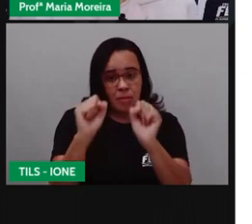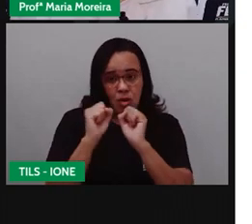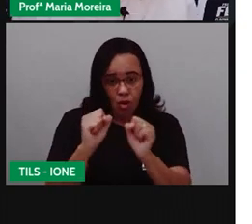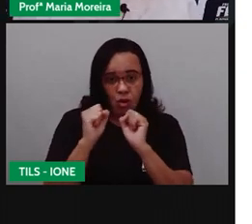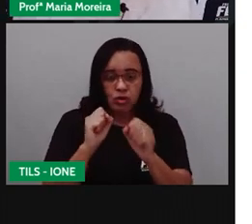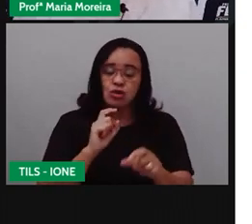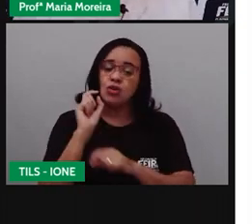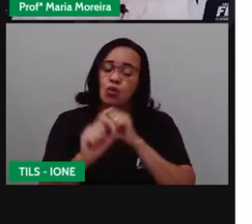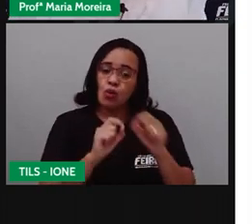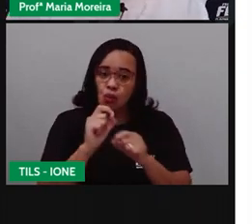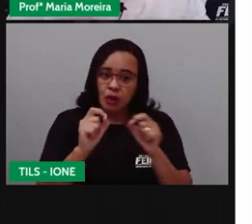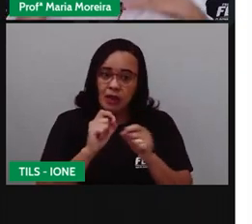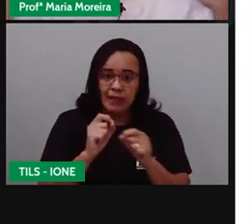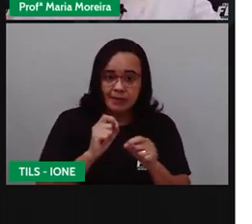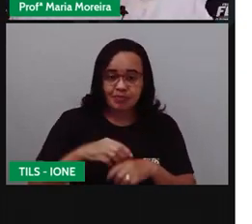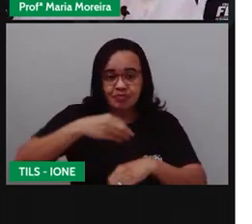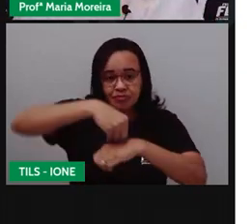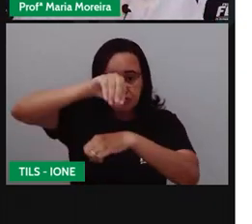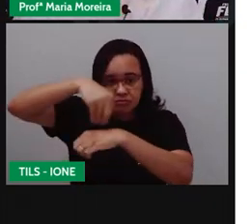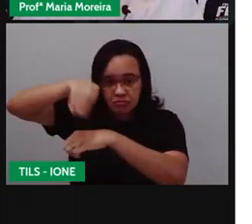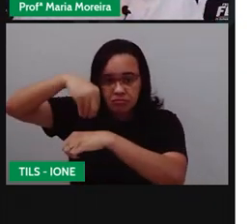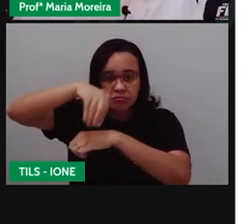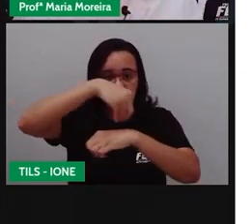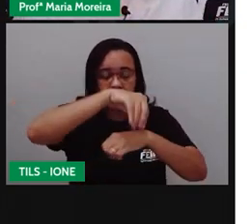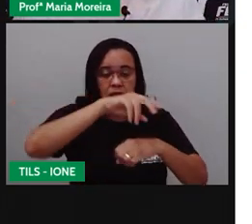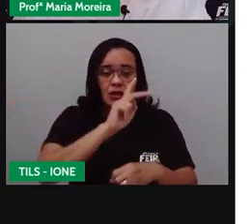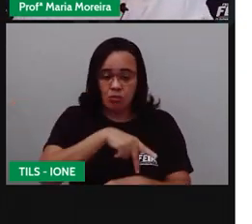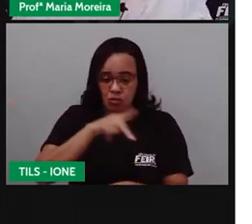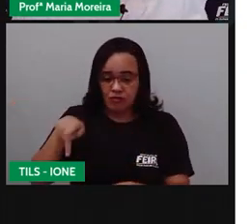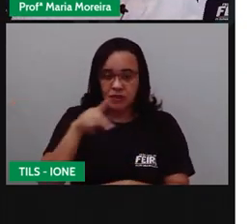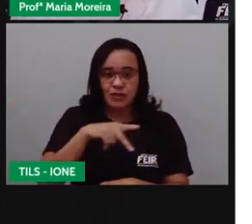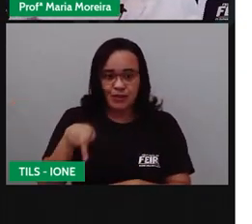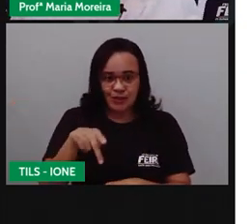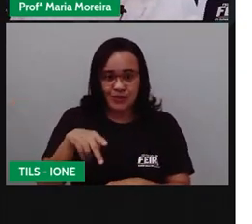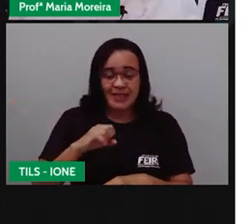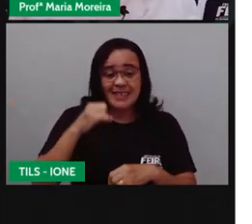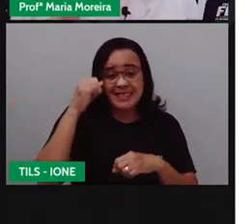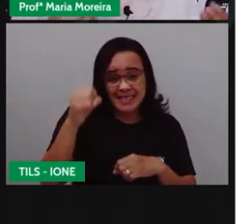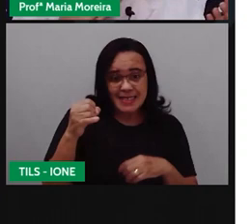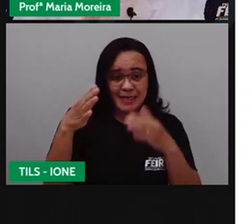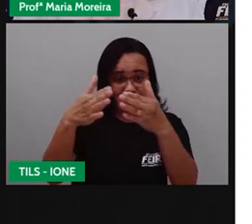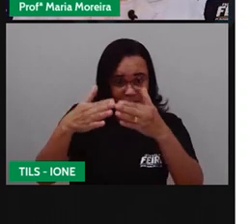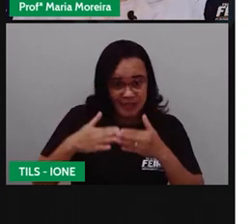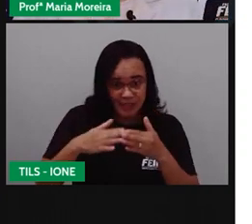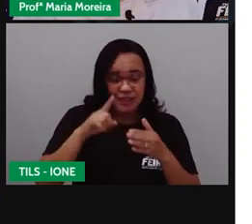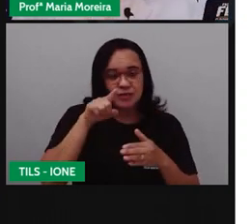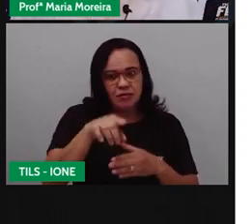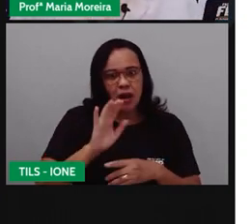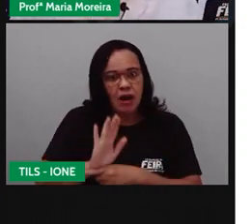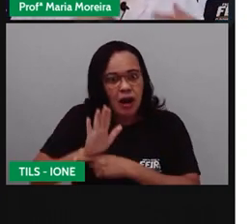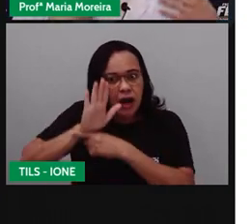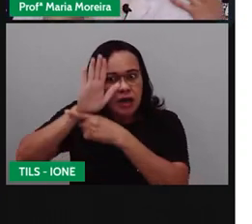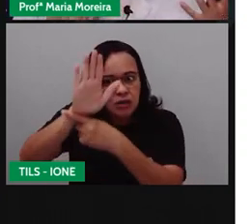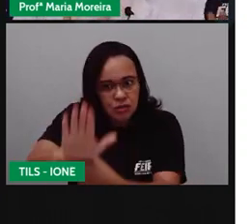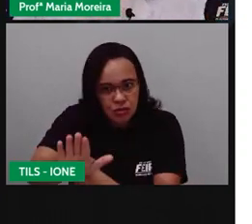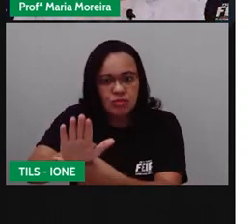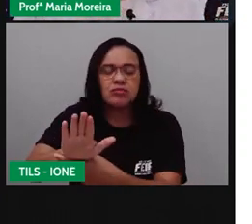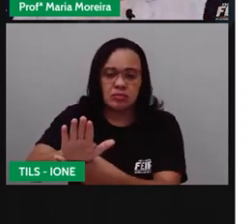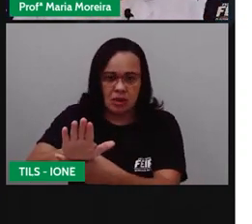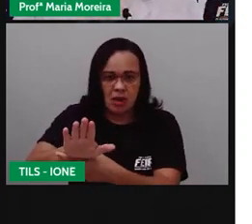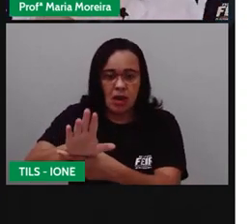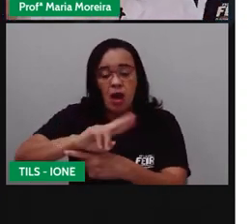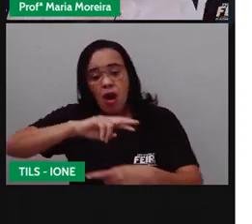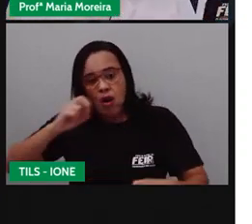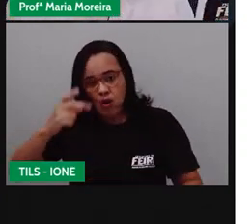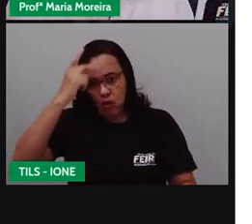professor. Então, se o seu professor lhe pedir uma biografia, ele vai o quê? Te orientar a isso. Uma